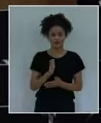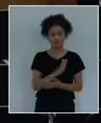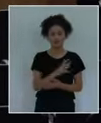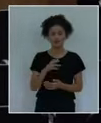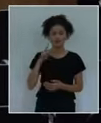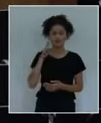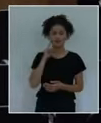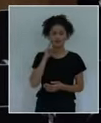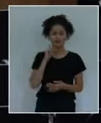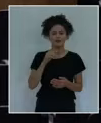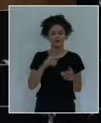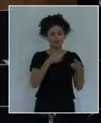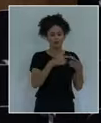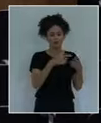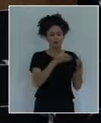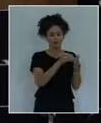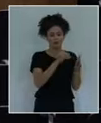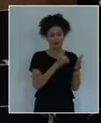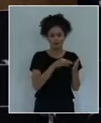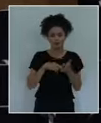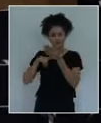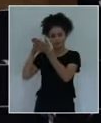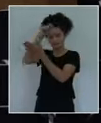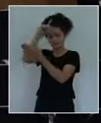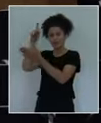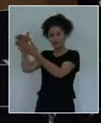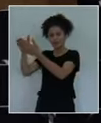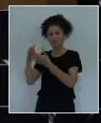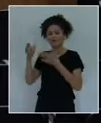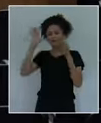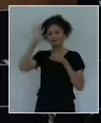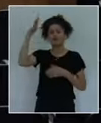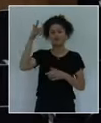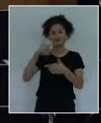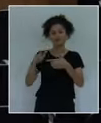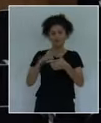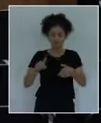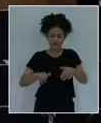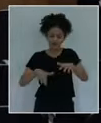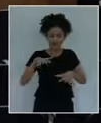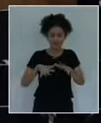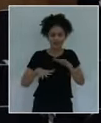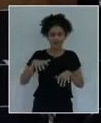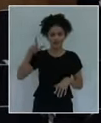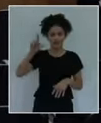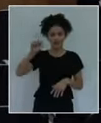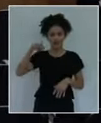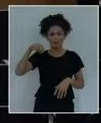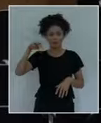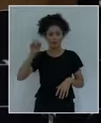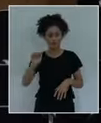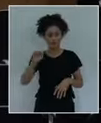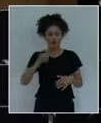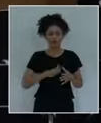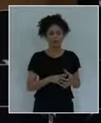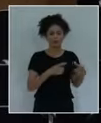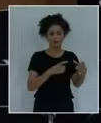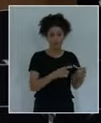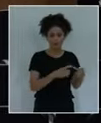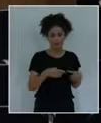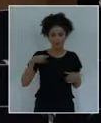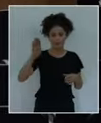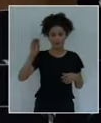ofício executivo solicitando providências contra a lama que foi colocada no encontro da rua Antônio Lana 7, bairro Bom